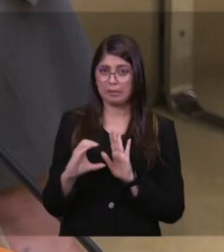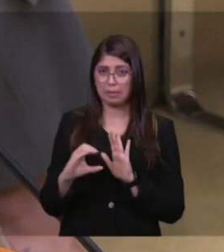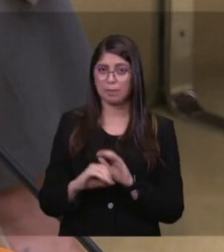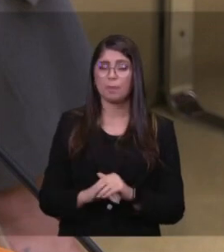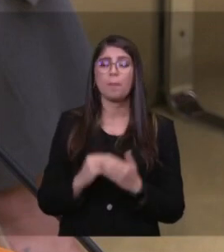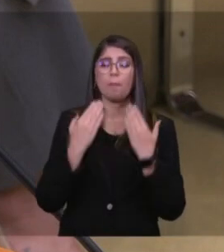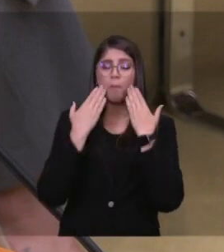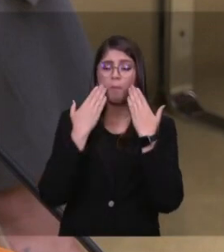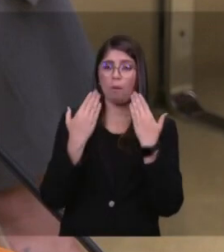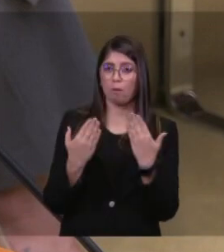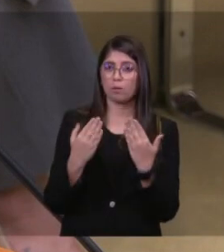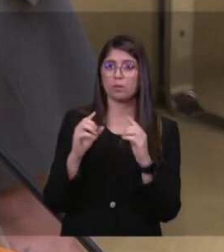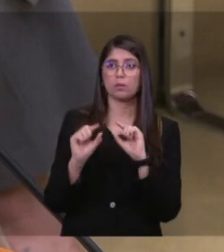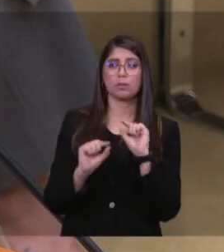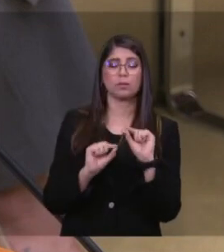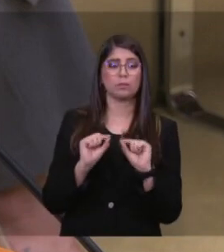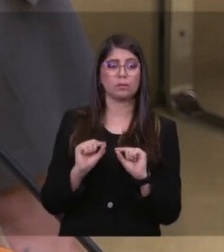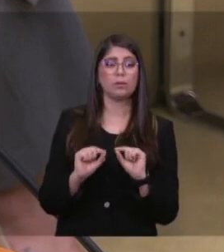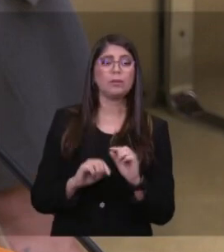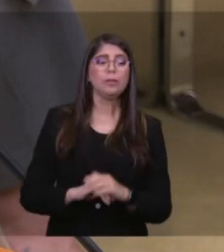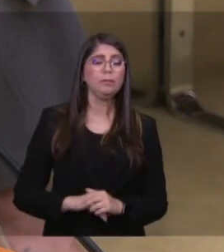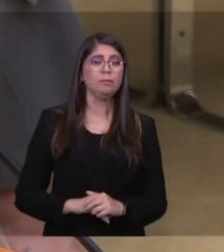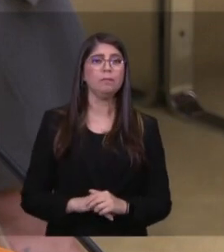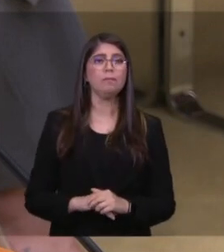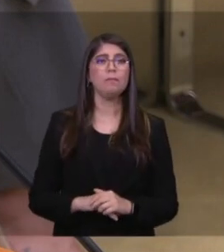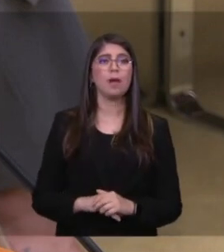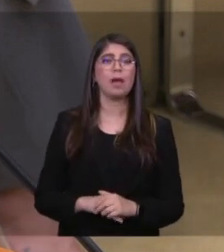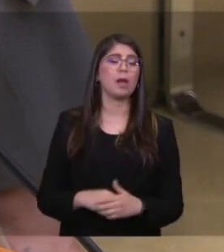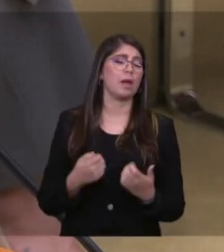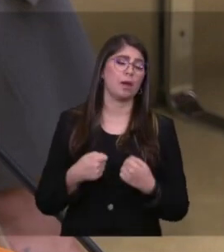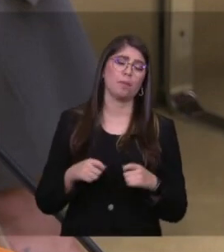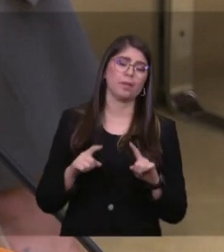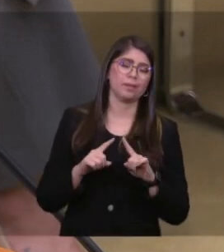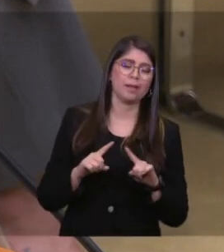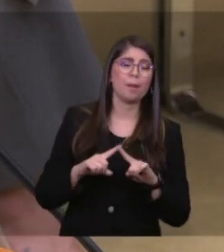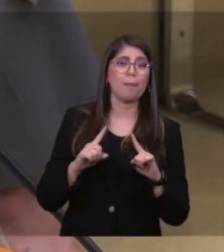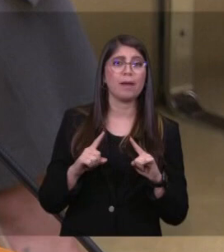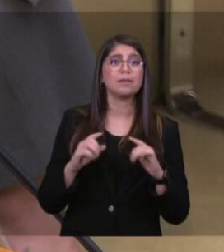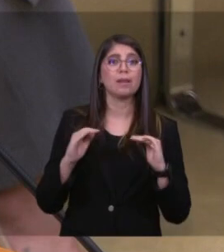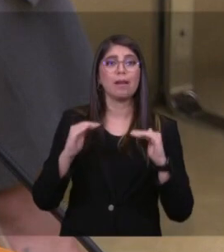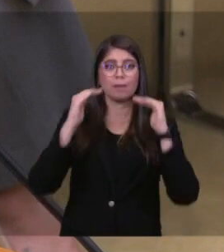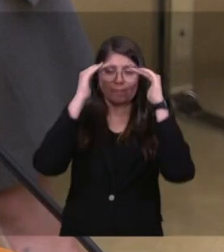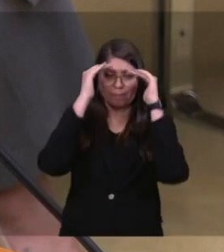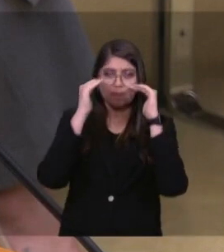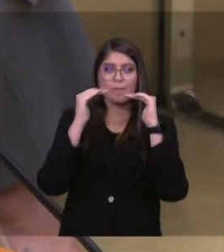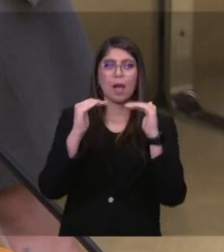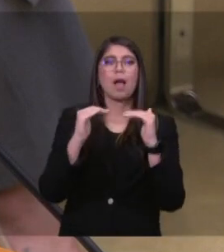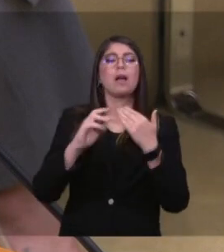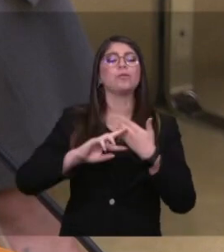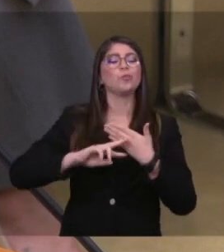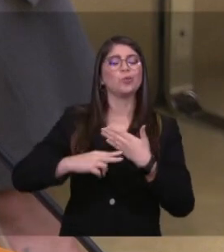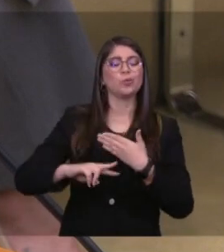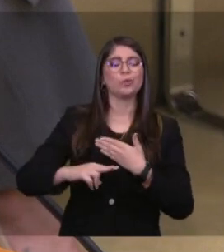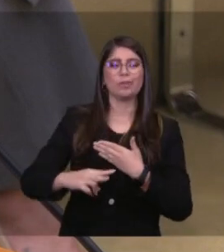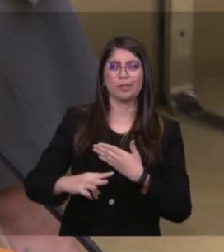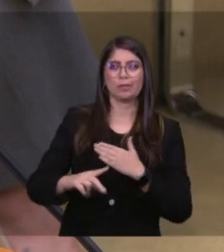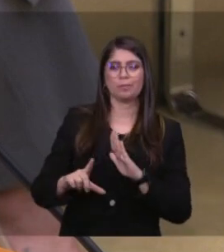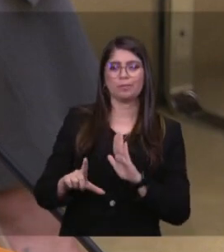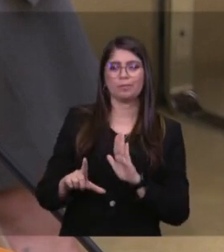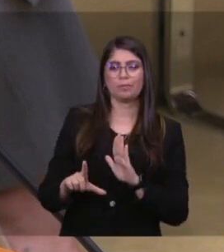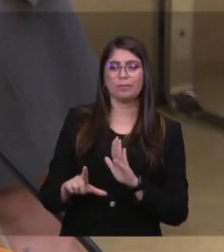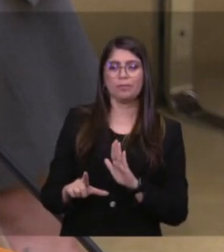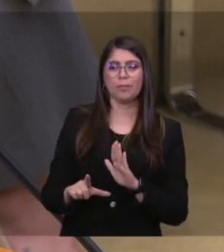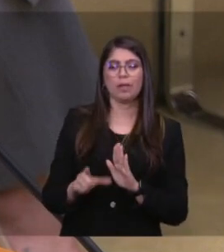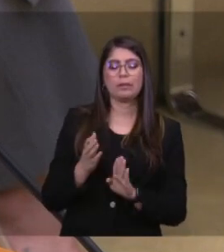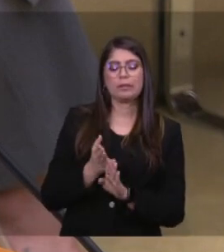evidencia, e ainda que não fosse necessário, no nosso entender, a submissão da produção dos efeitos